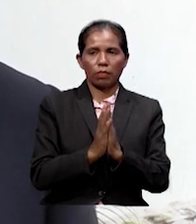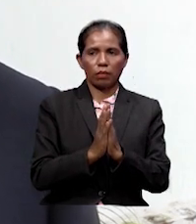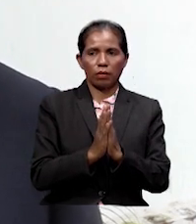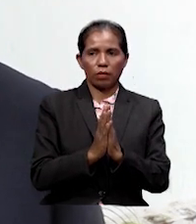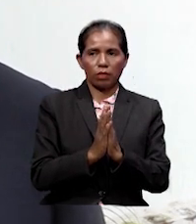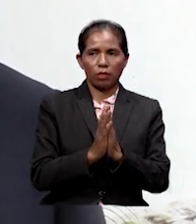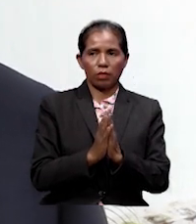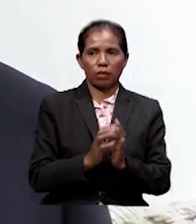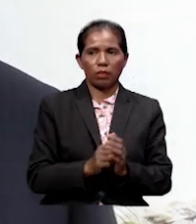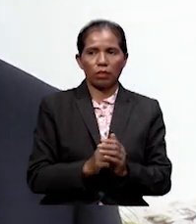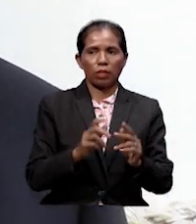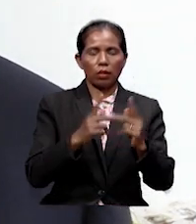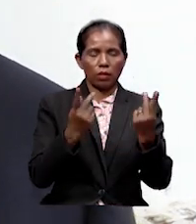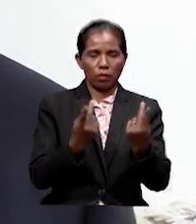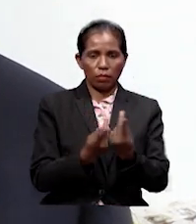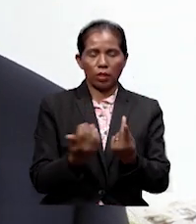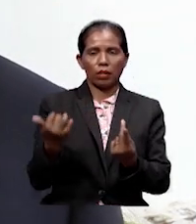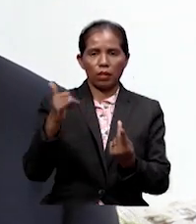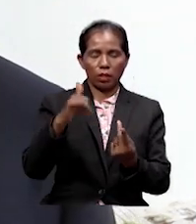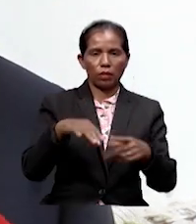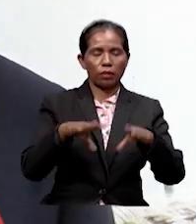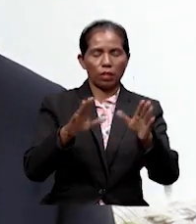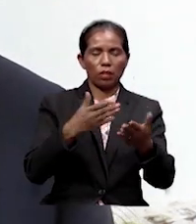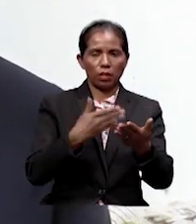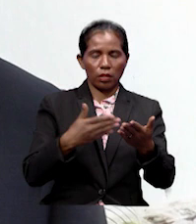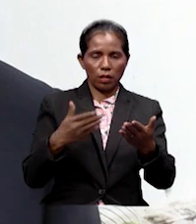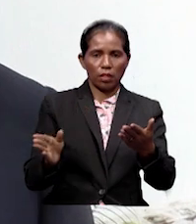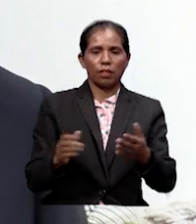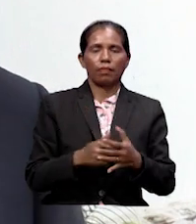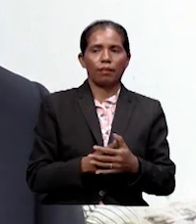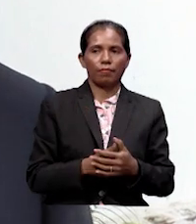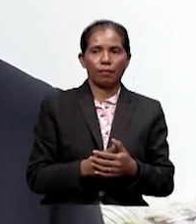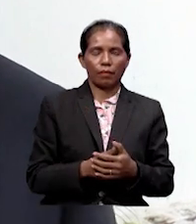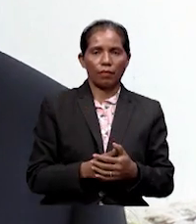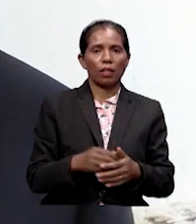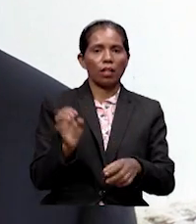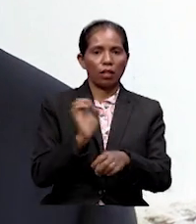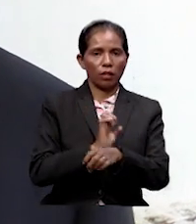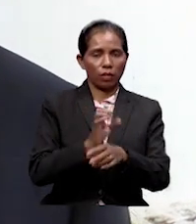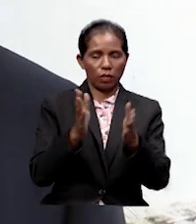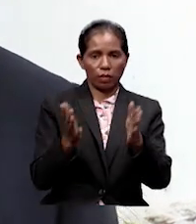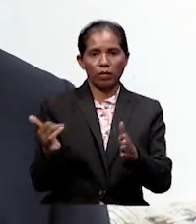a companhia sira empresário sira autor econômico sira